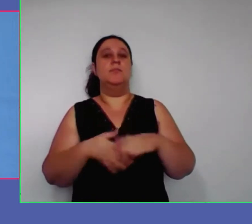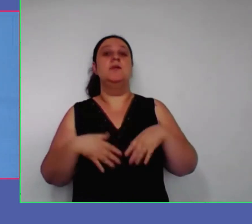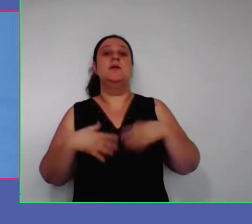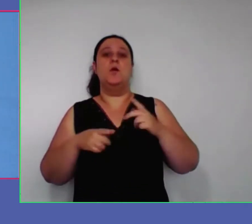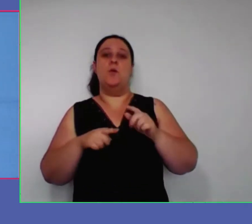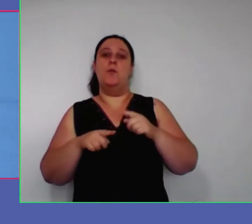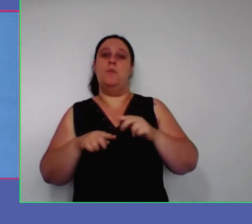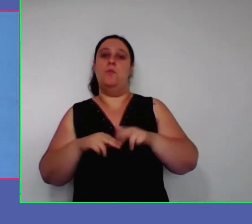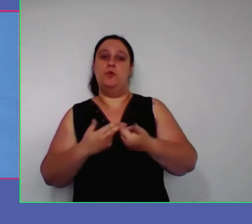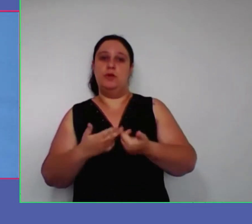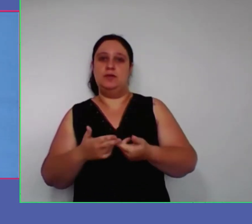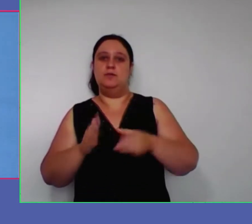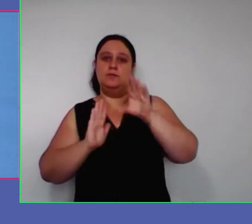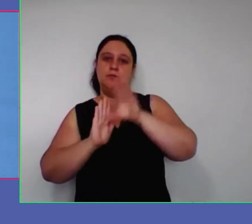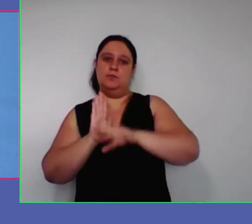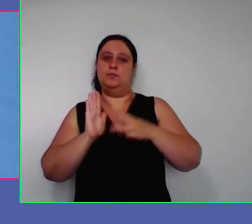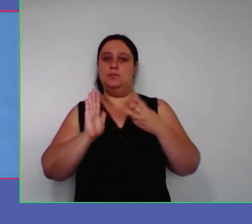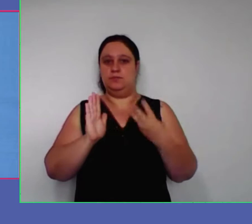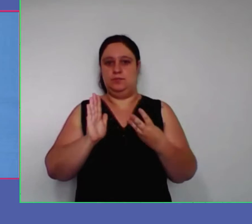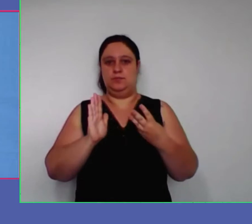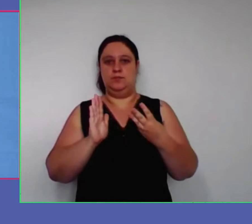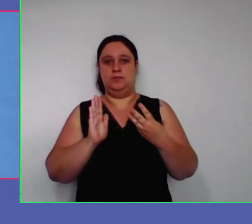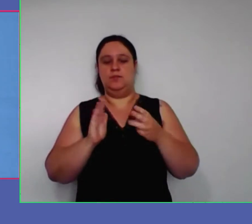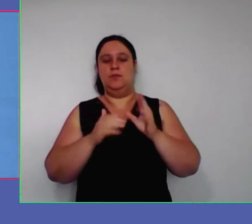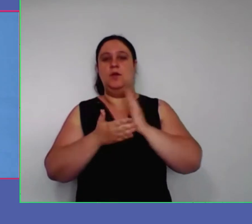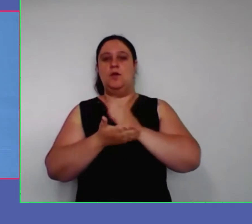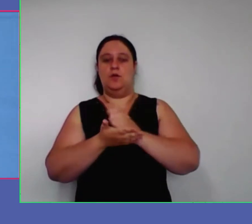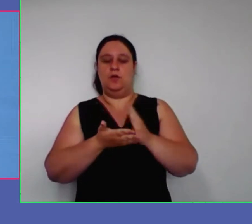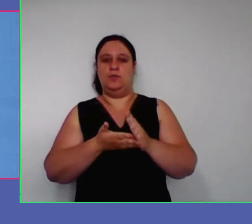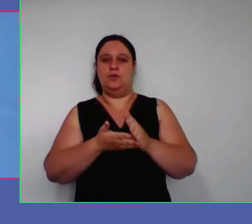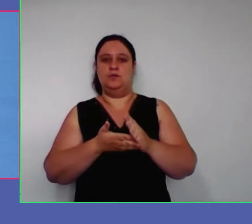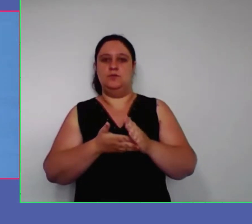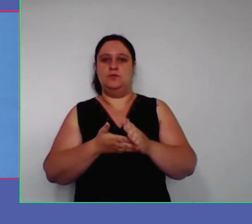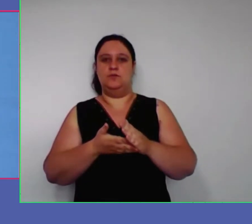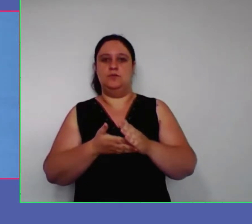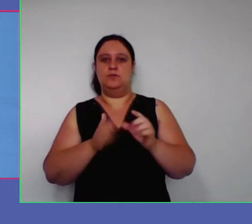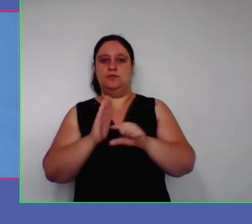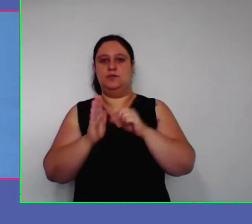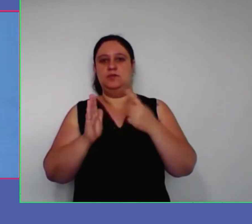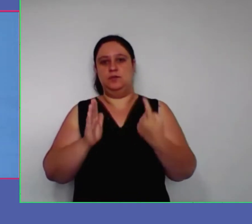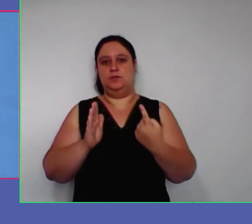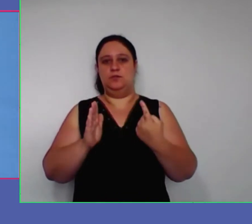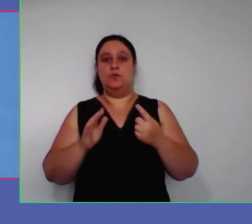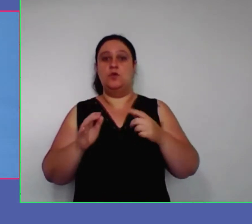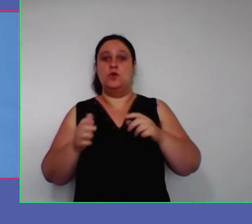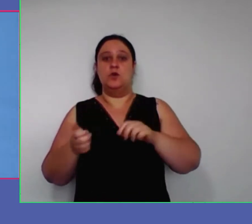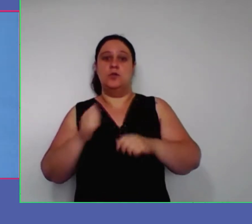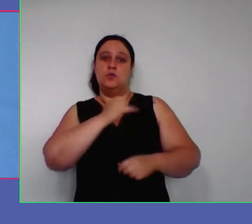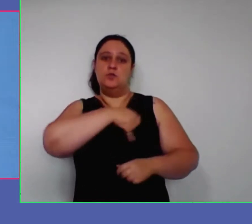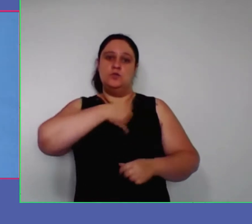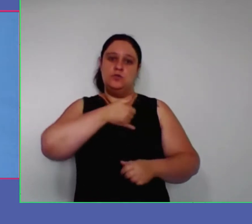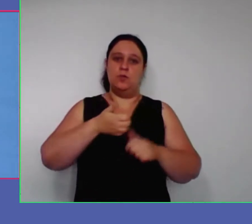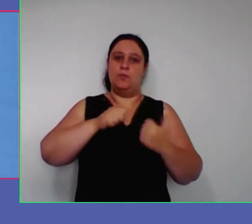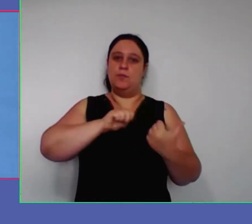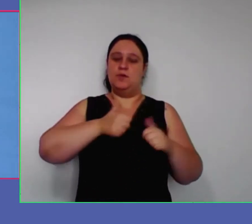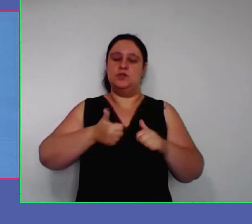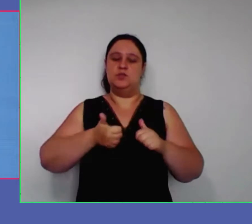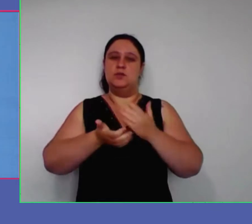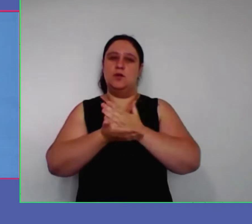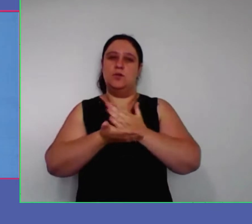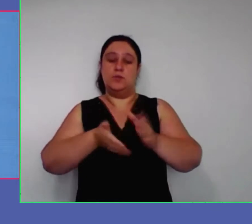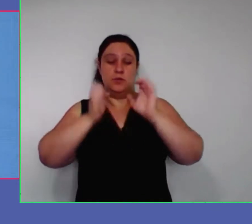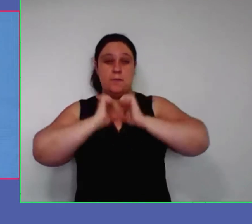3, naqueles dias, versículo 1, apareceu João Batista pregando no deserto da Judeia,